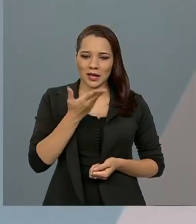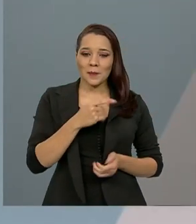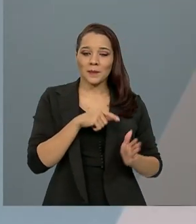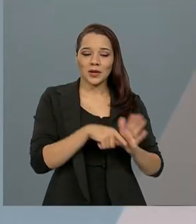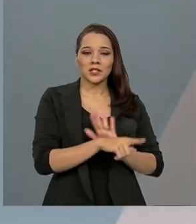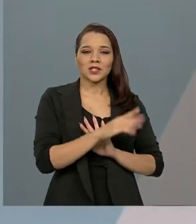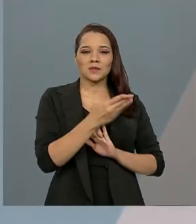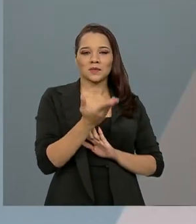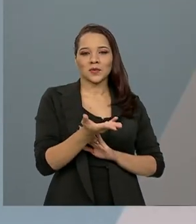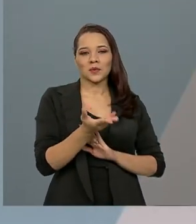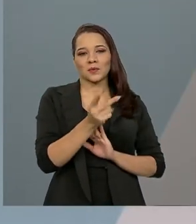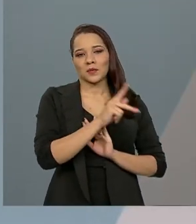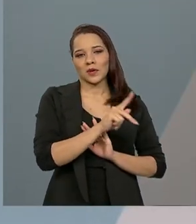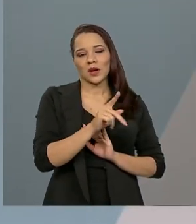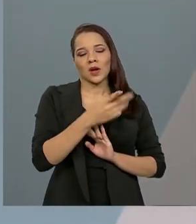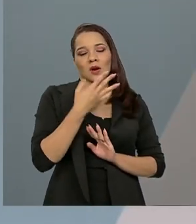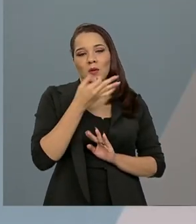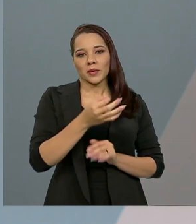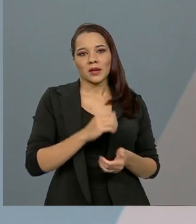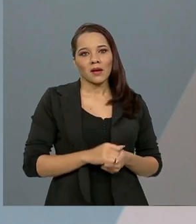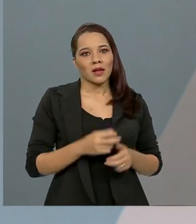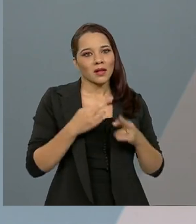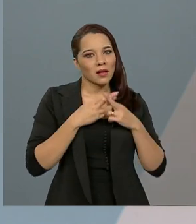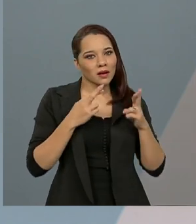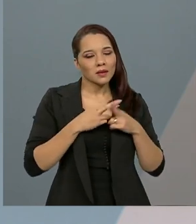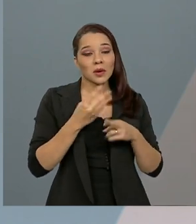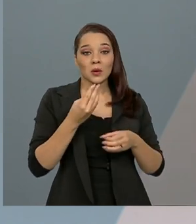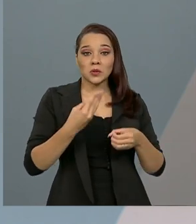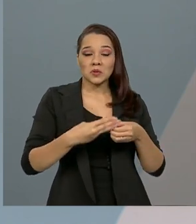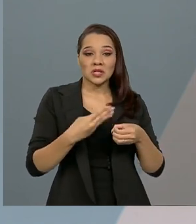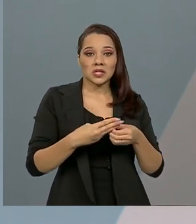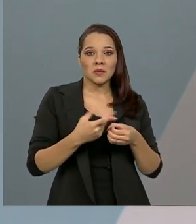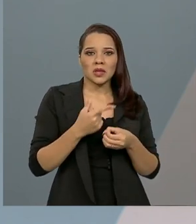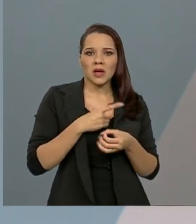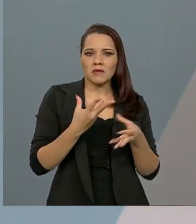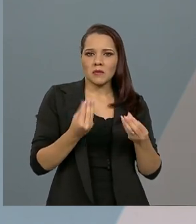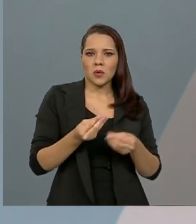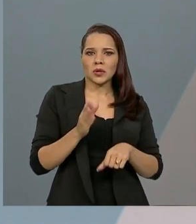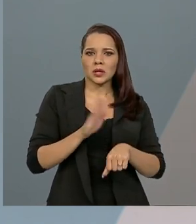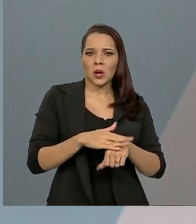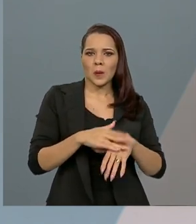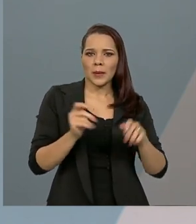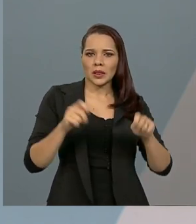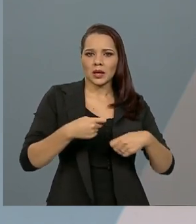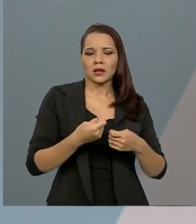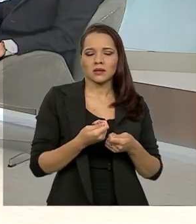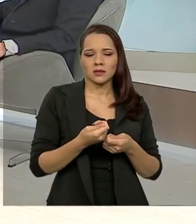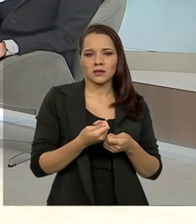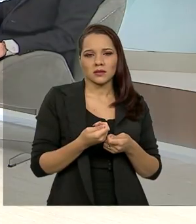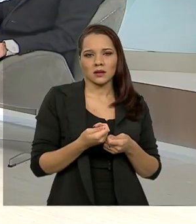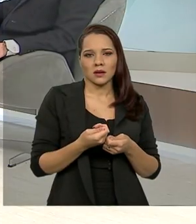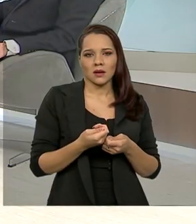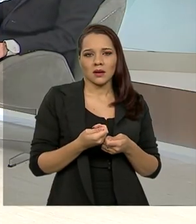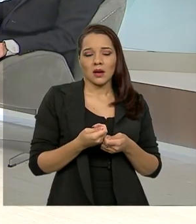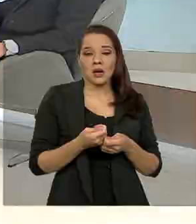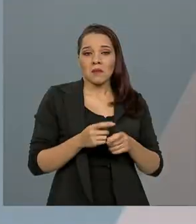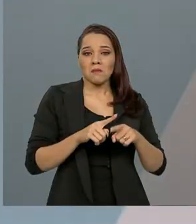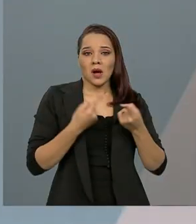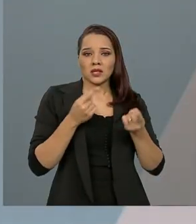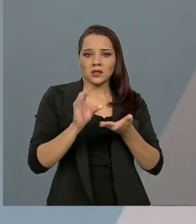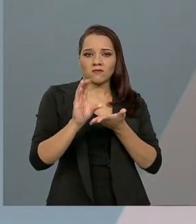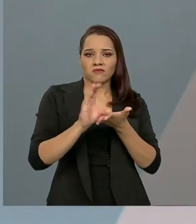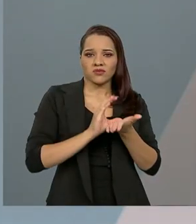para o Haroldo comentar. Ele reclama muito que os municípios ganharam muitas competências ao longo dos anos, mas que não receberam